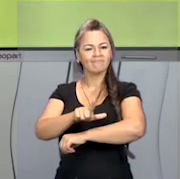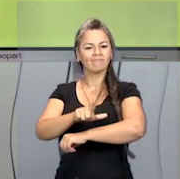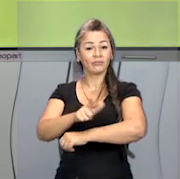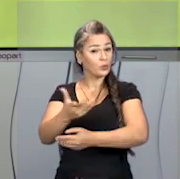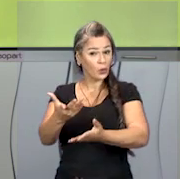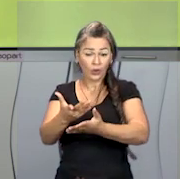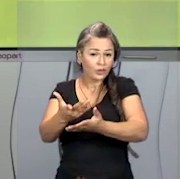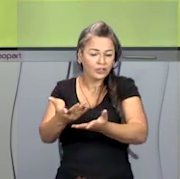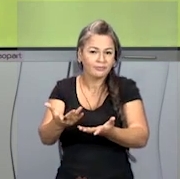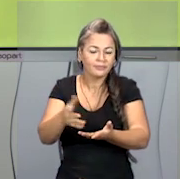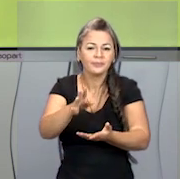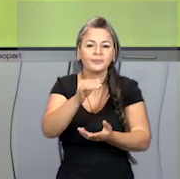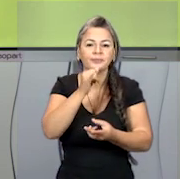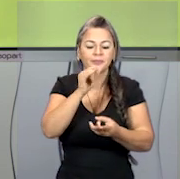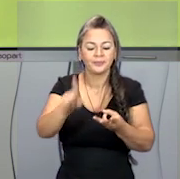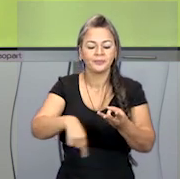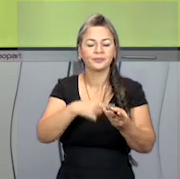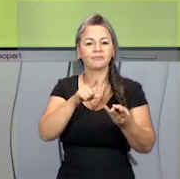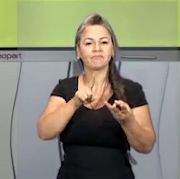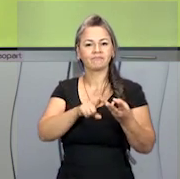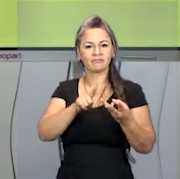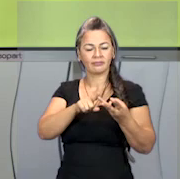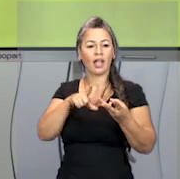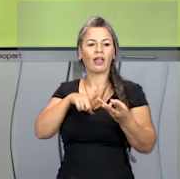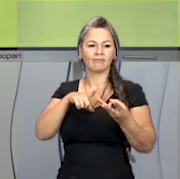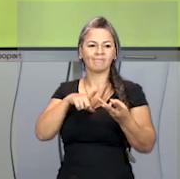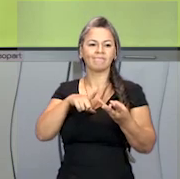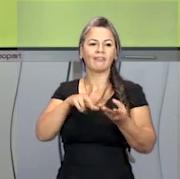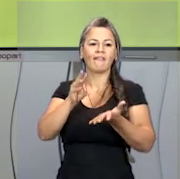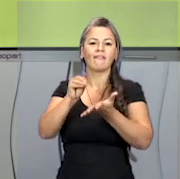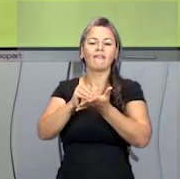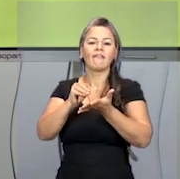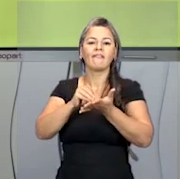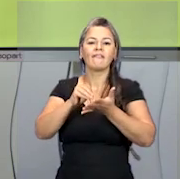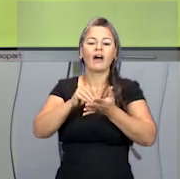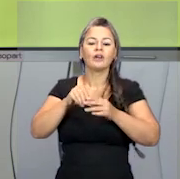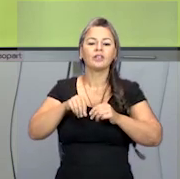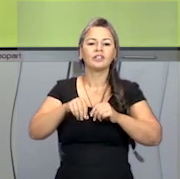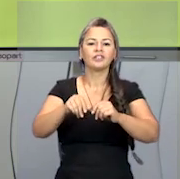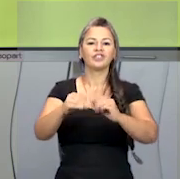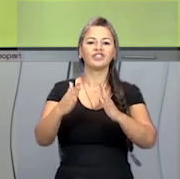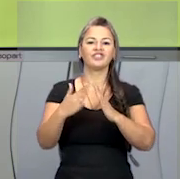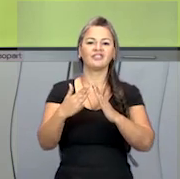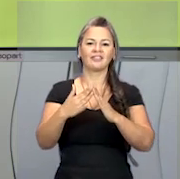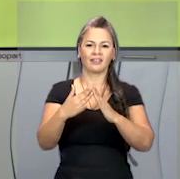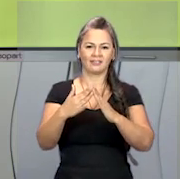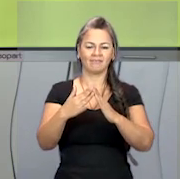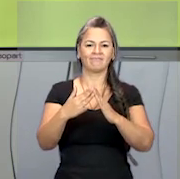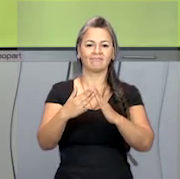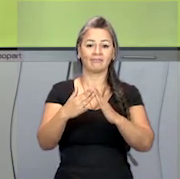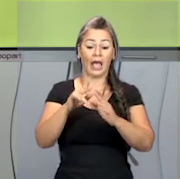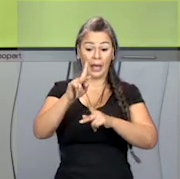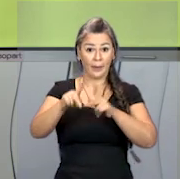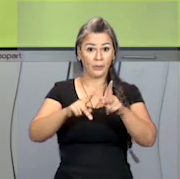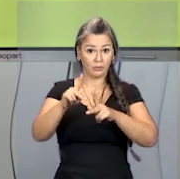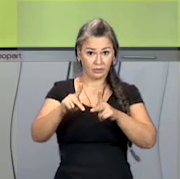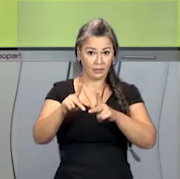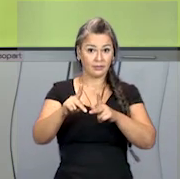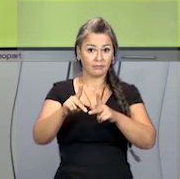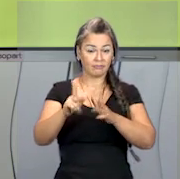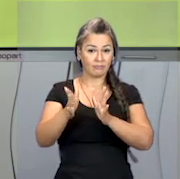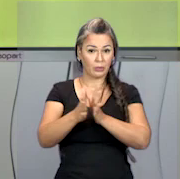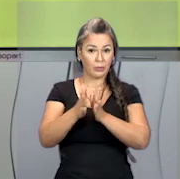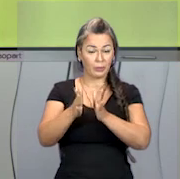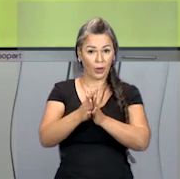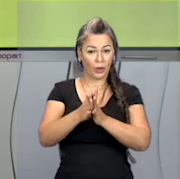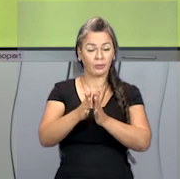principalmente a população negra, acaba não tendo acesso às terras para produzir, às terras para morar. Então,